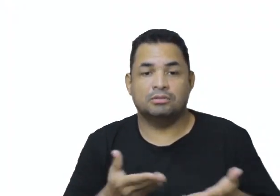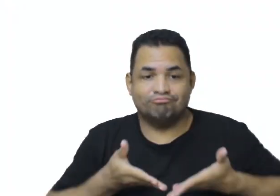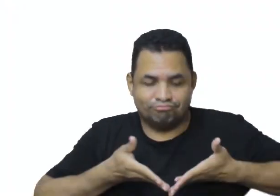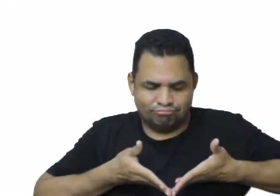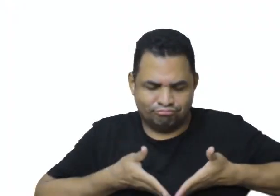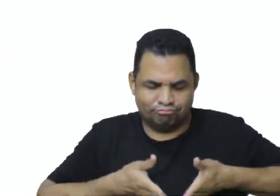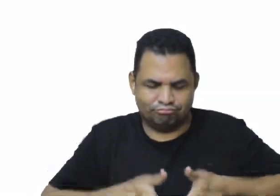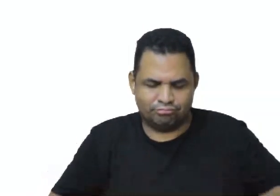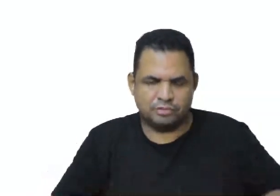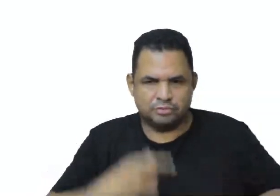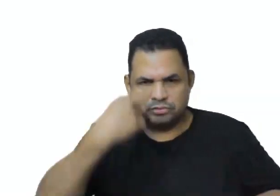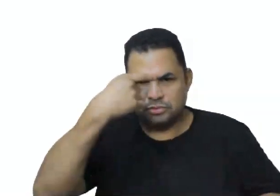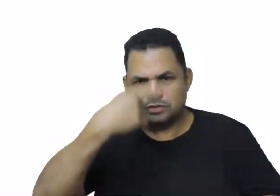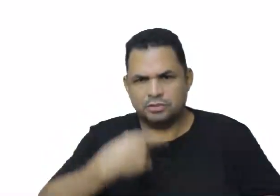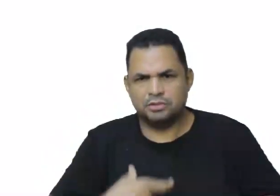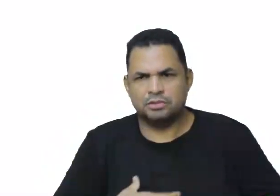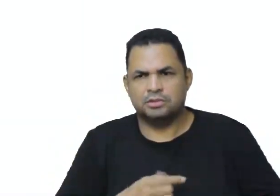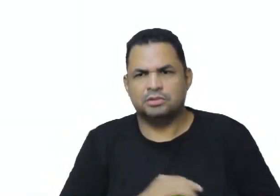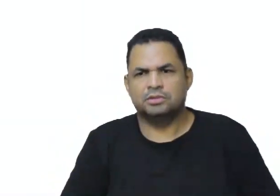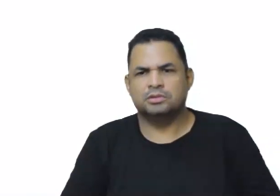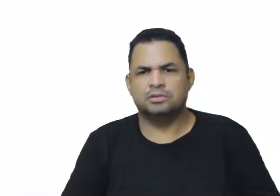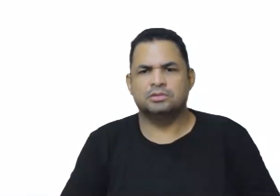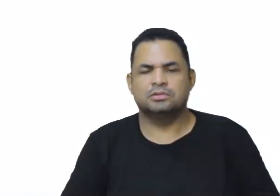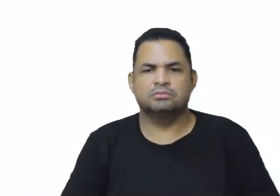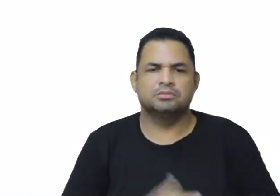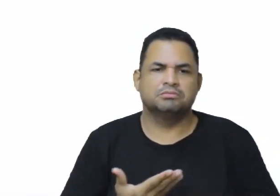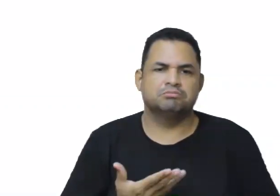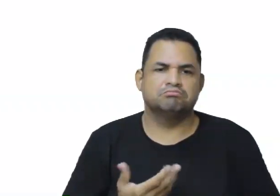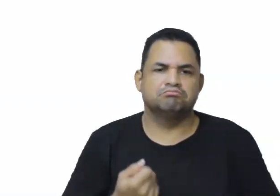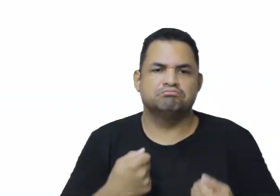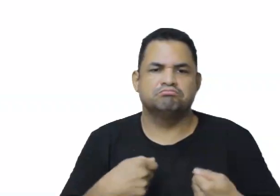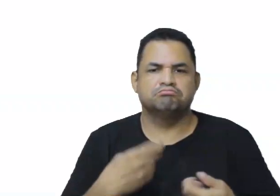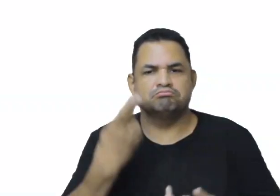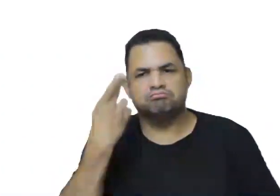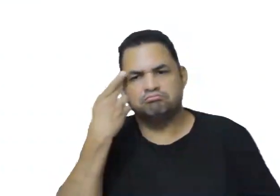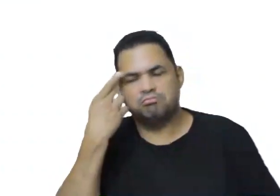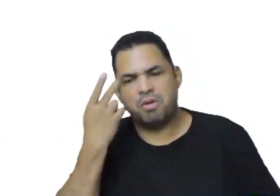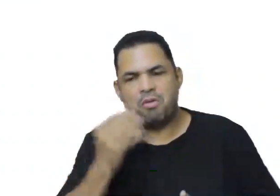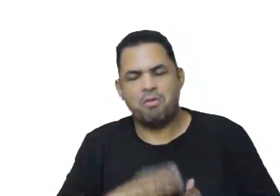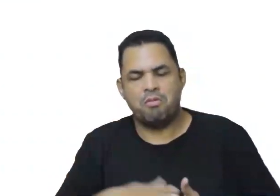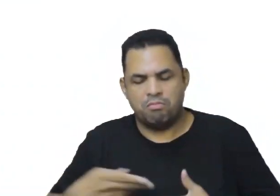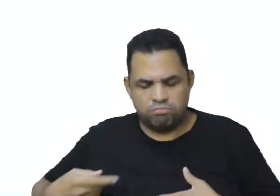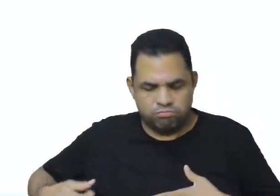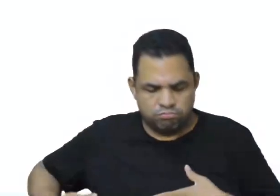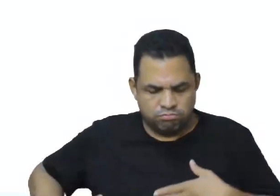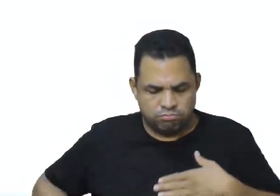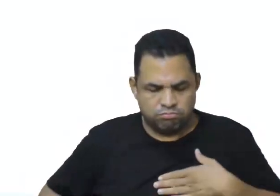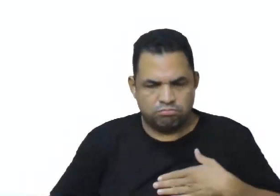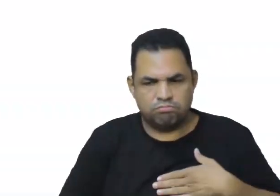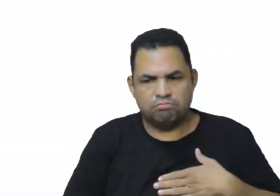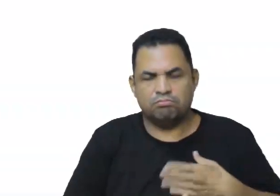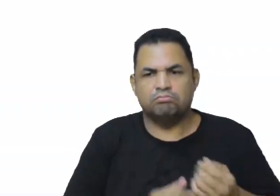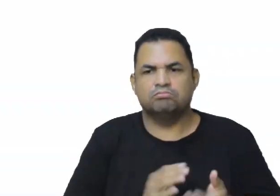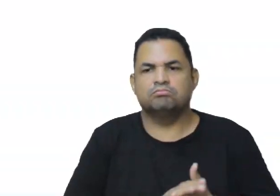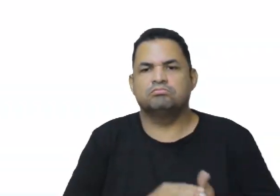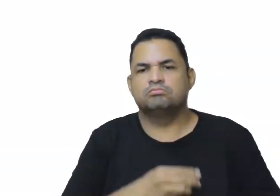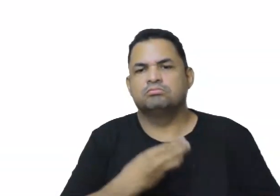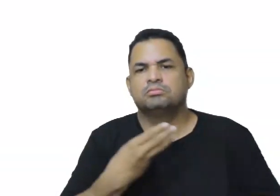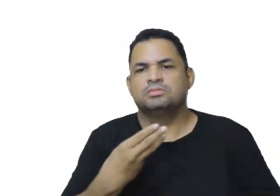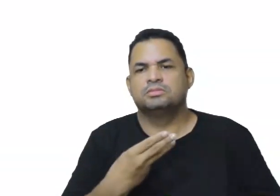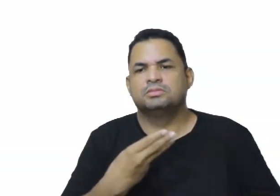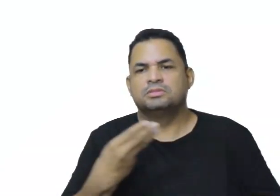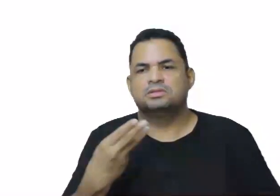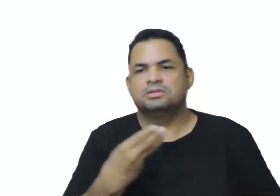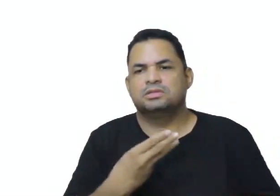né? O nascimento na espécie humana, né? Ele pode ser lá normal, pode ser a cesárea, né, que a gente fala. Até cerca da